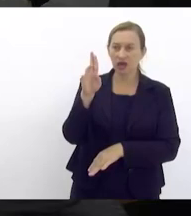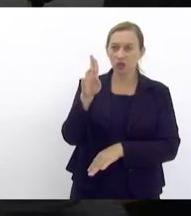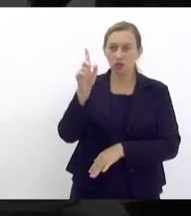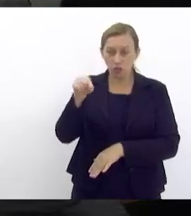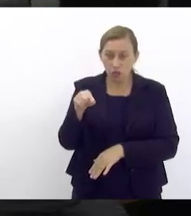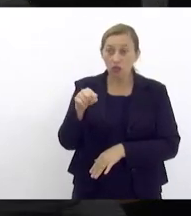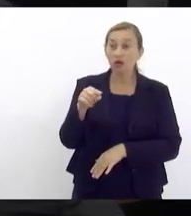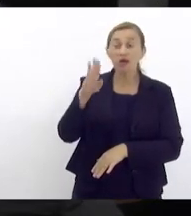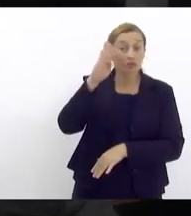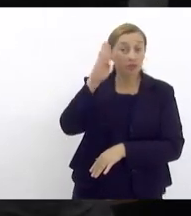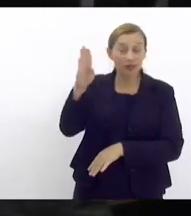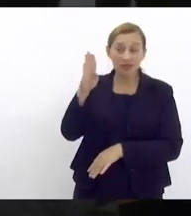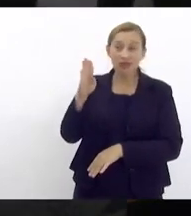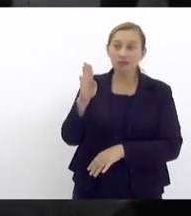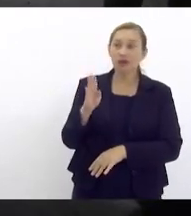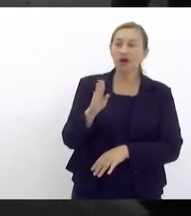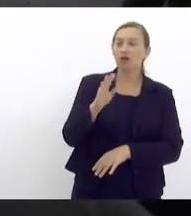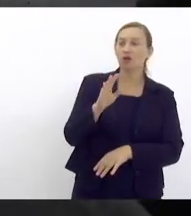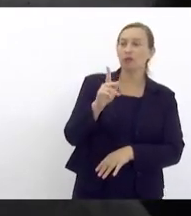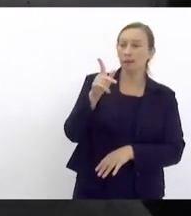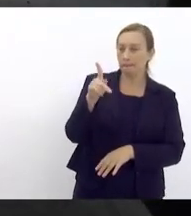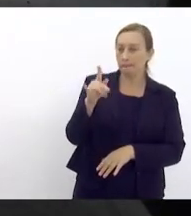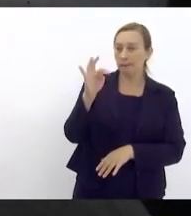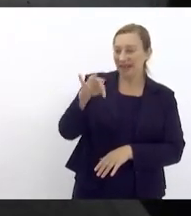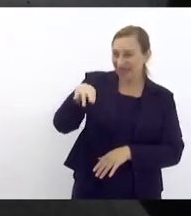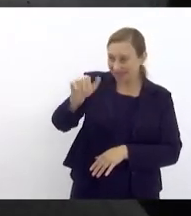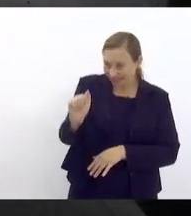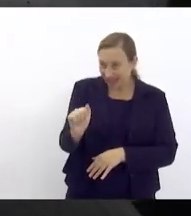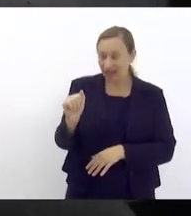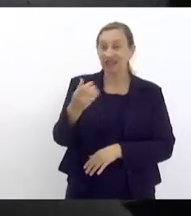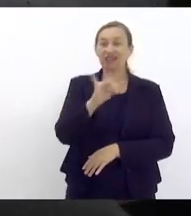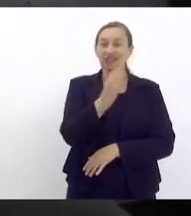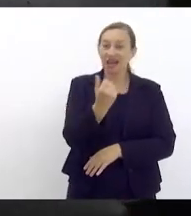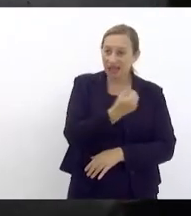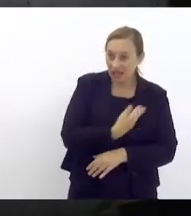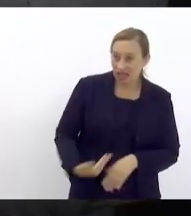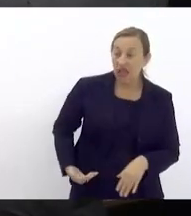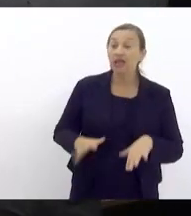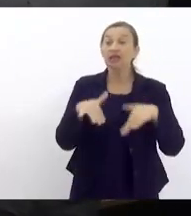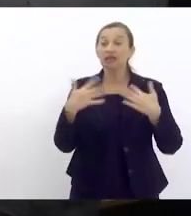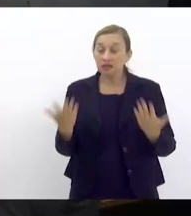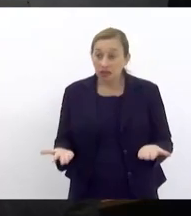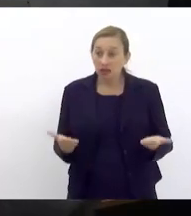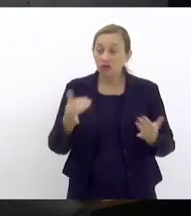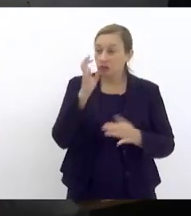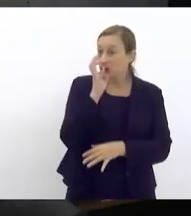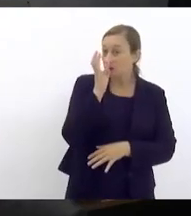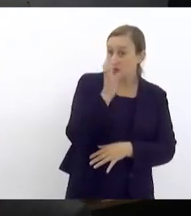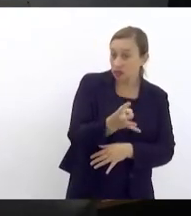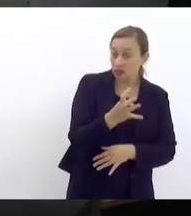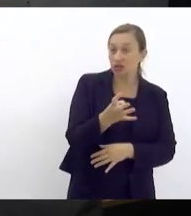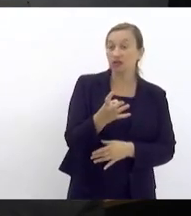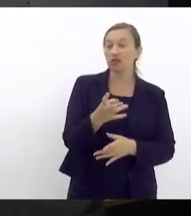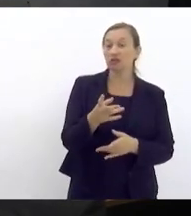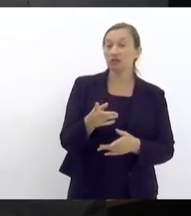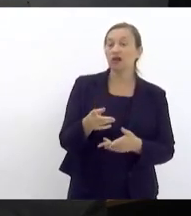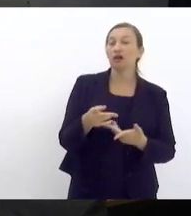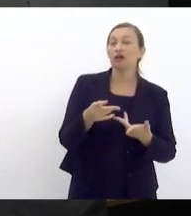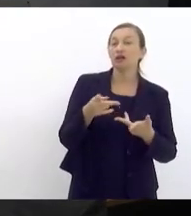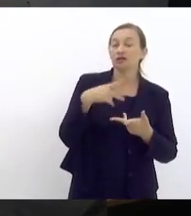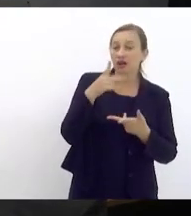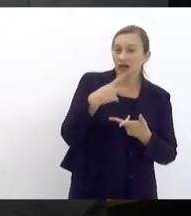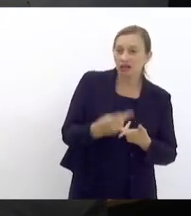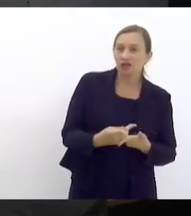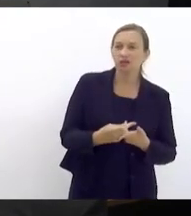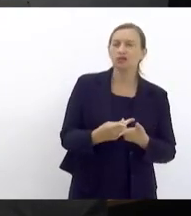como alertou Adriana na lei sobre presidente do federa então Federal está levando a denúncia aos parlamentares e convocou um ato para o